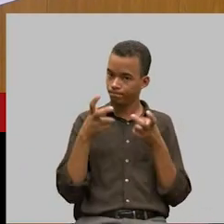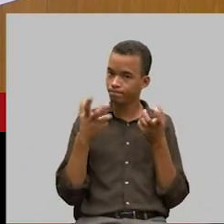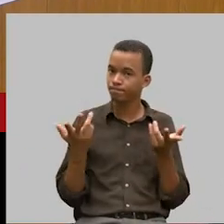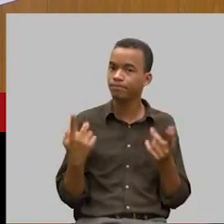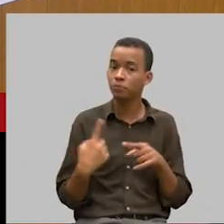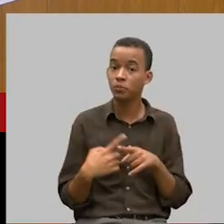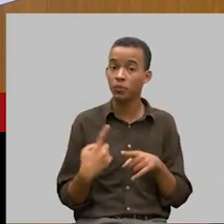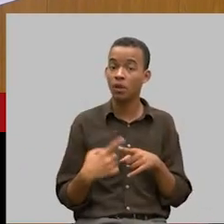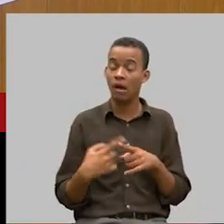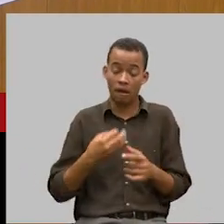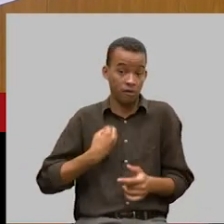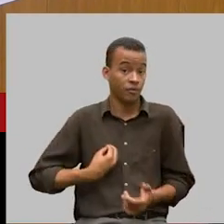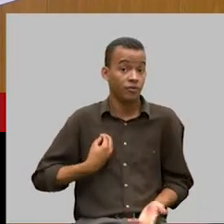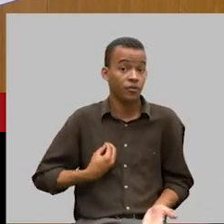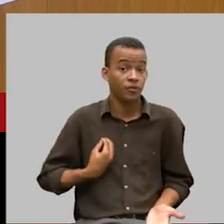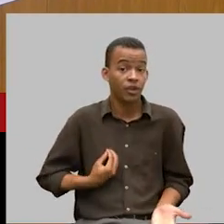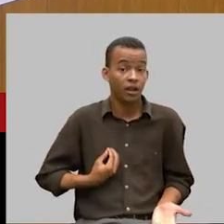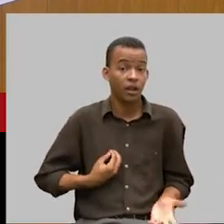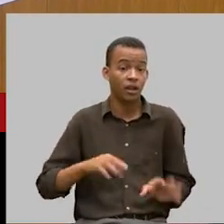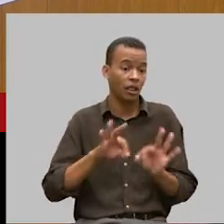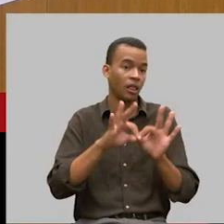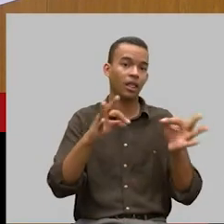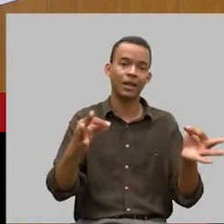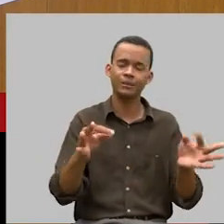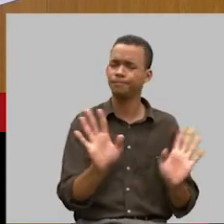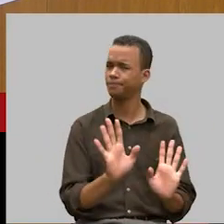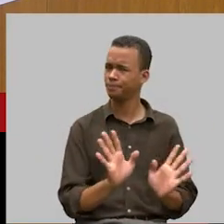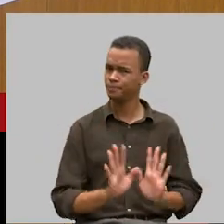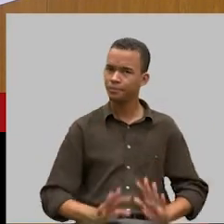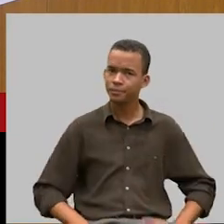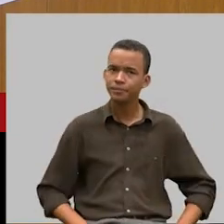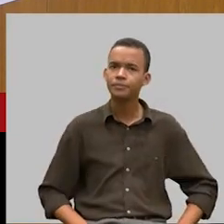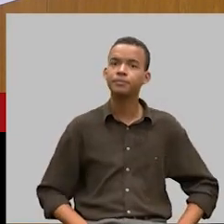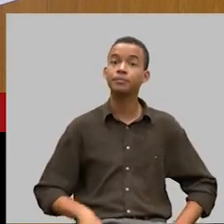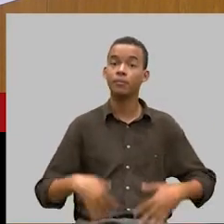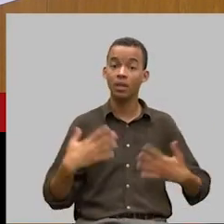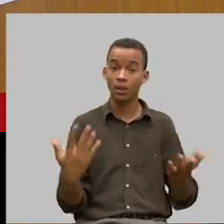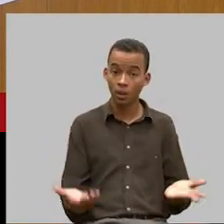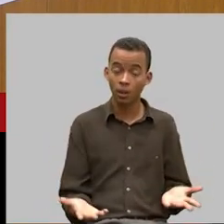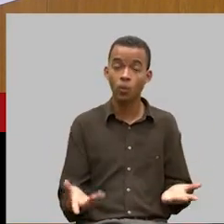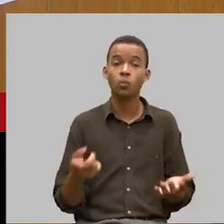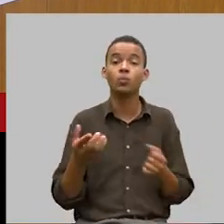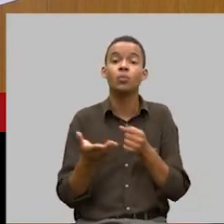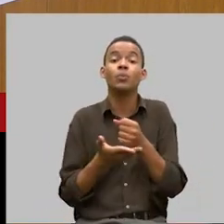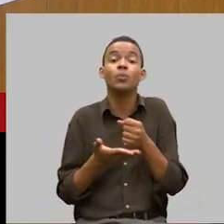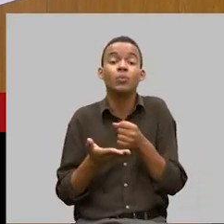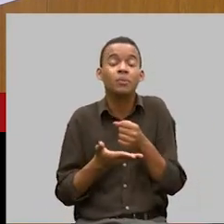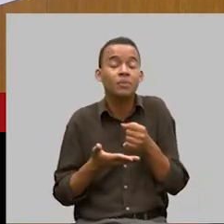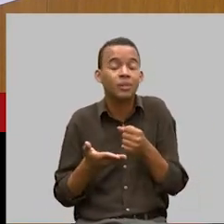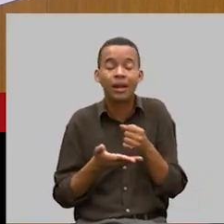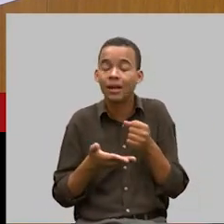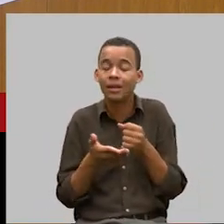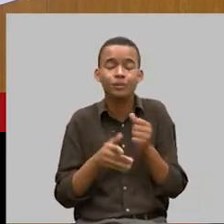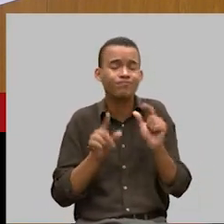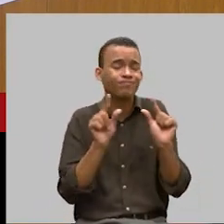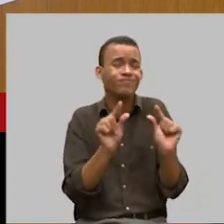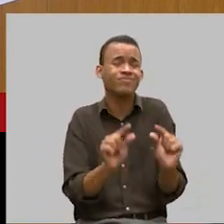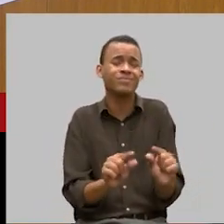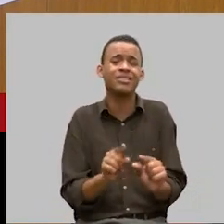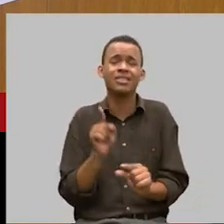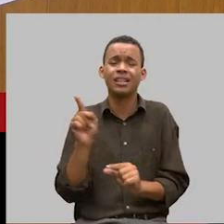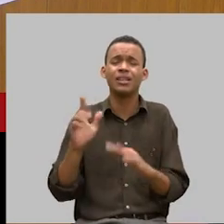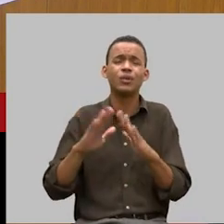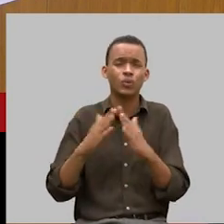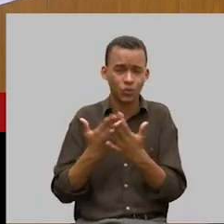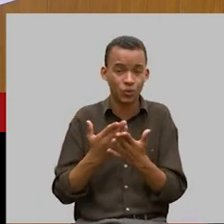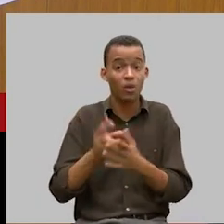vida como ela é não é assim né então minimamente lá quando eles estão ainda estudantes comigo